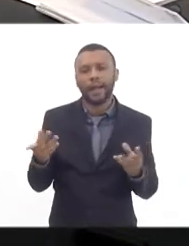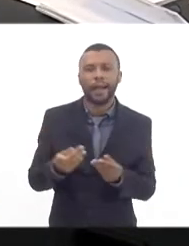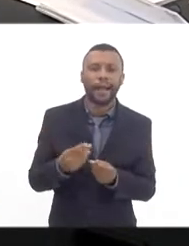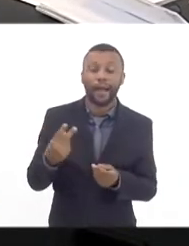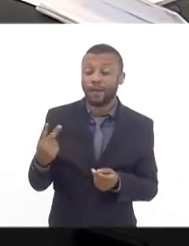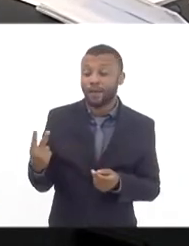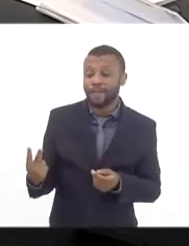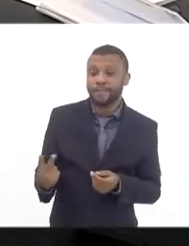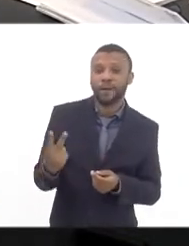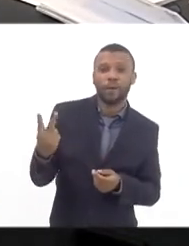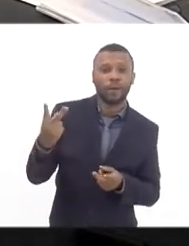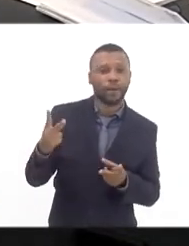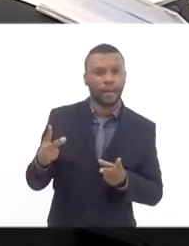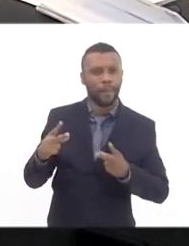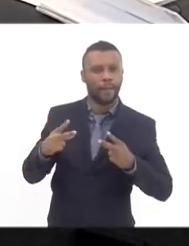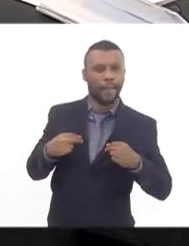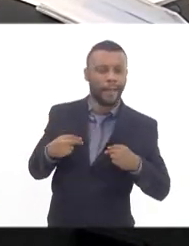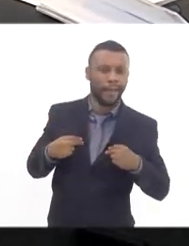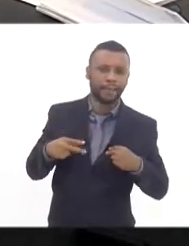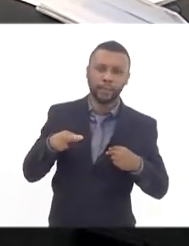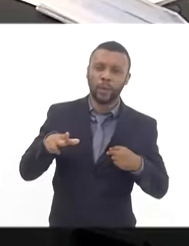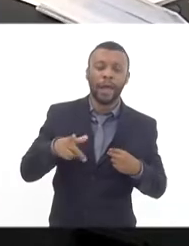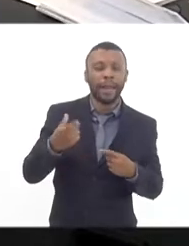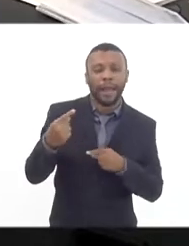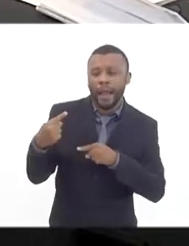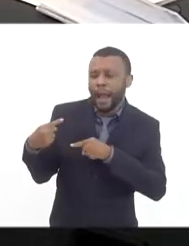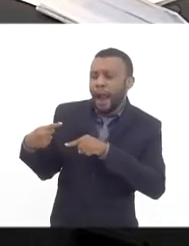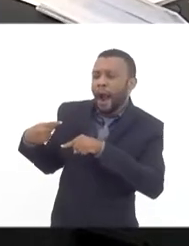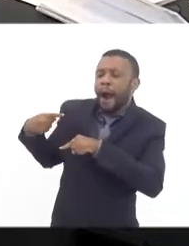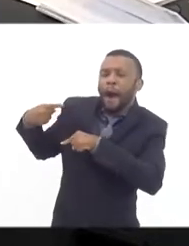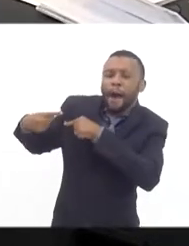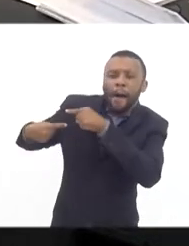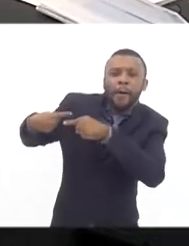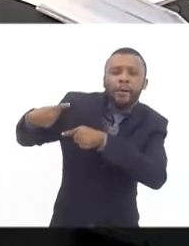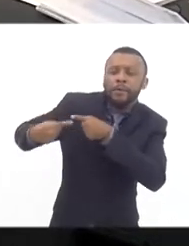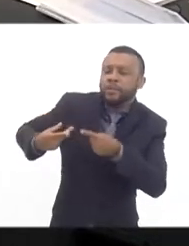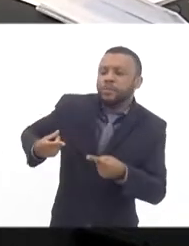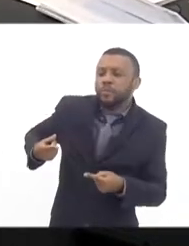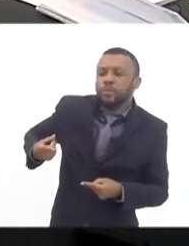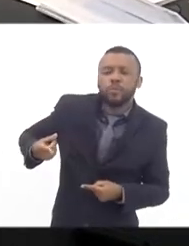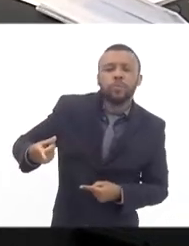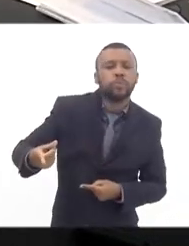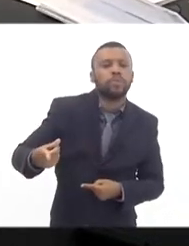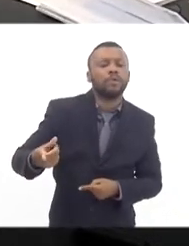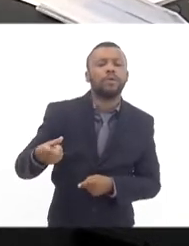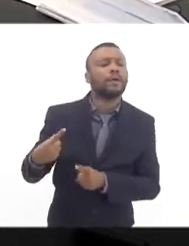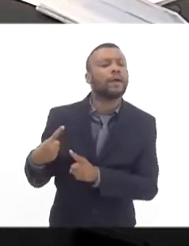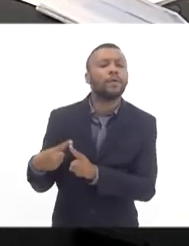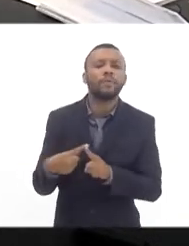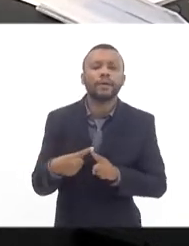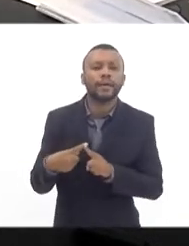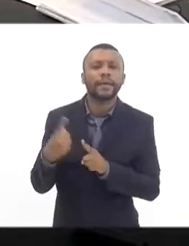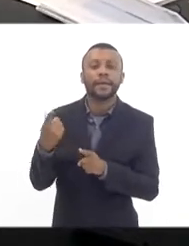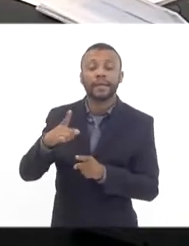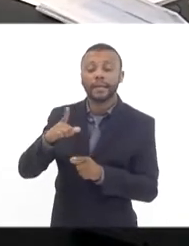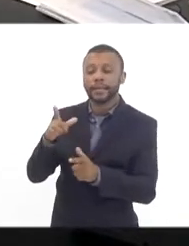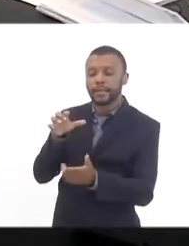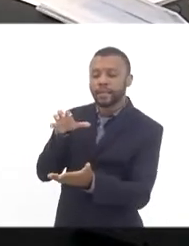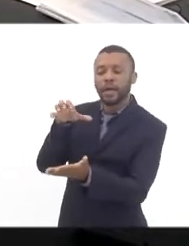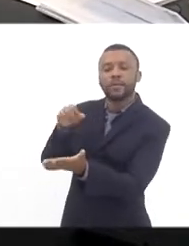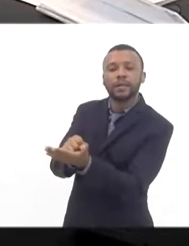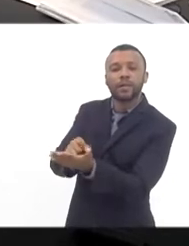valor que ele merece. Não, ele é ancestral. E por que que ele é ancestral? Porque ele guarda uma